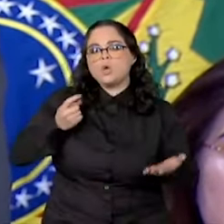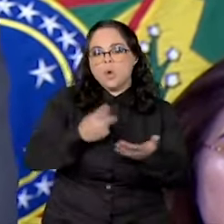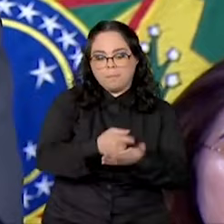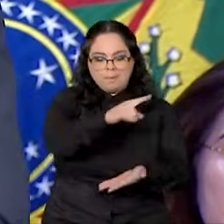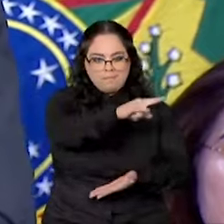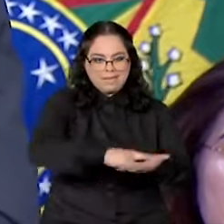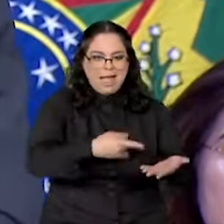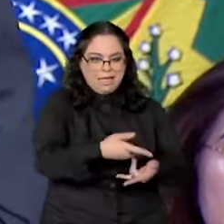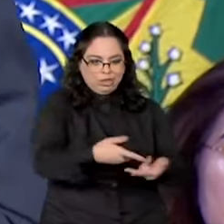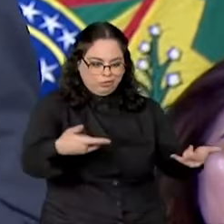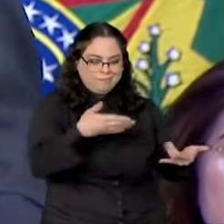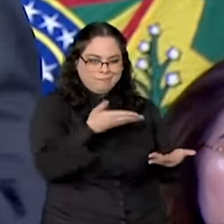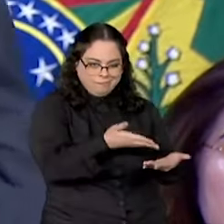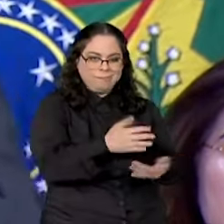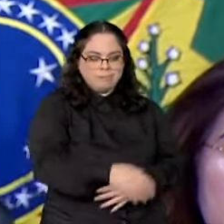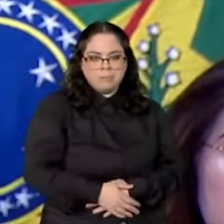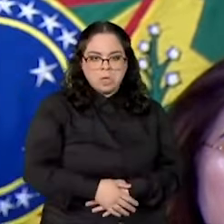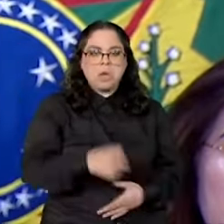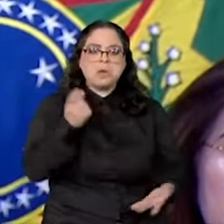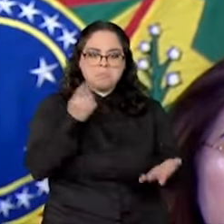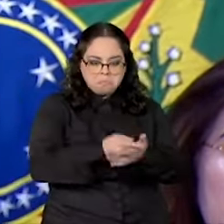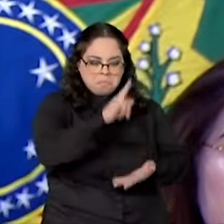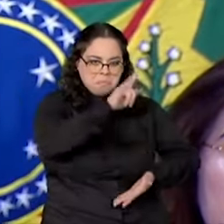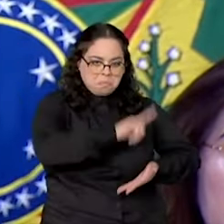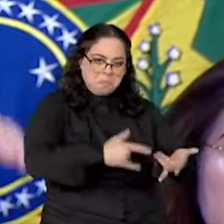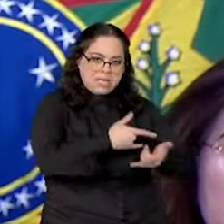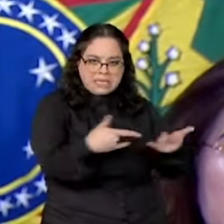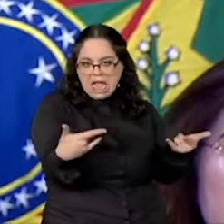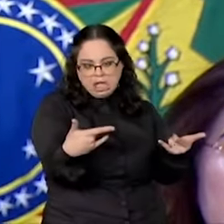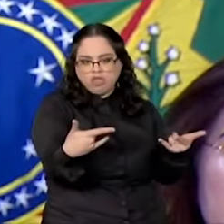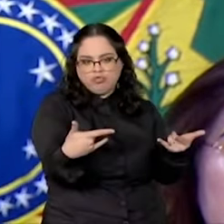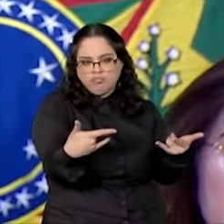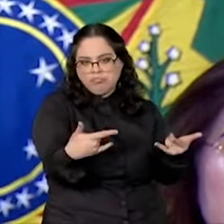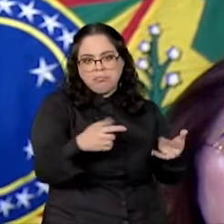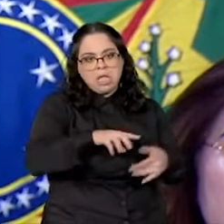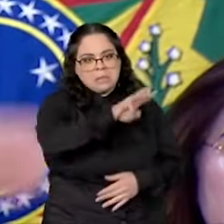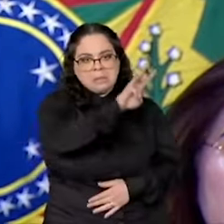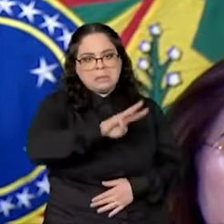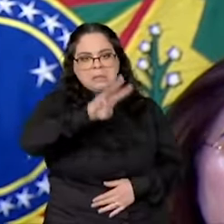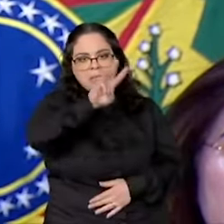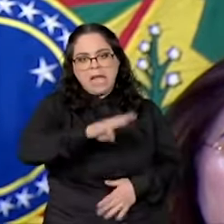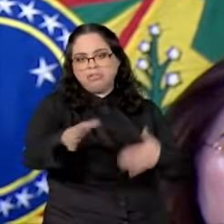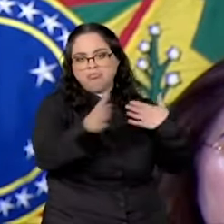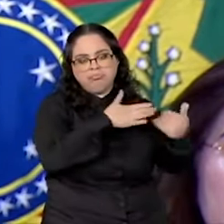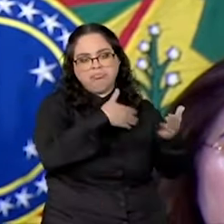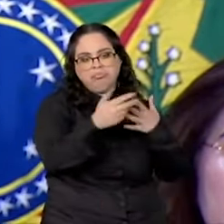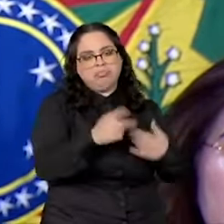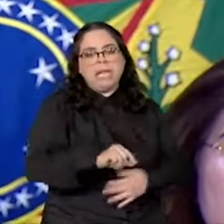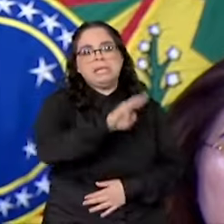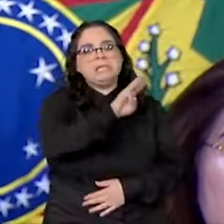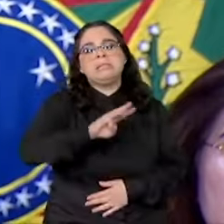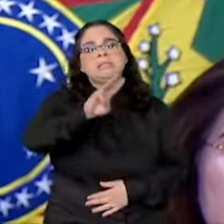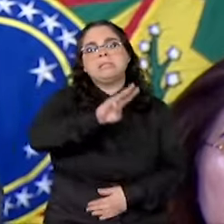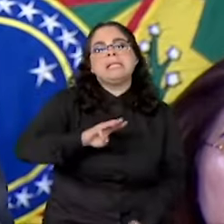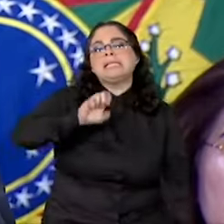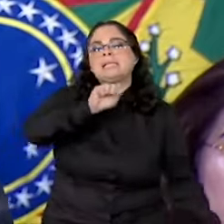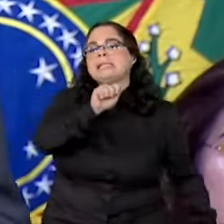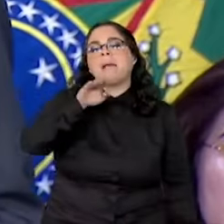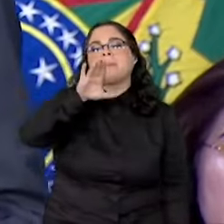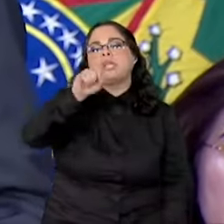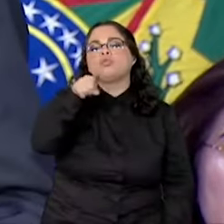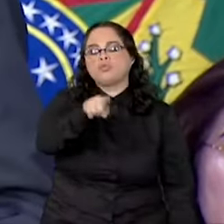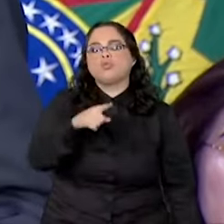passagem, sabe? Compra uma passagem por um site qualquer, site do Sabino, e para ir no